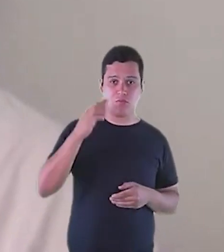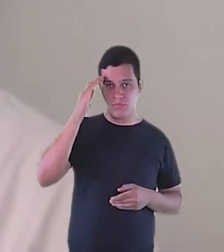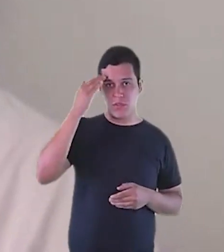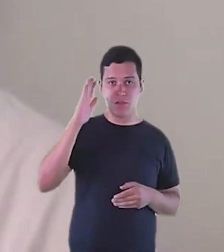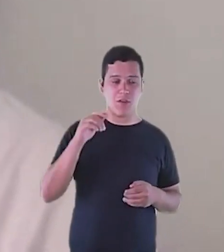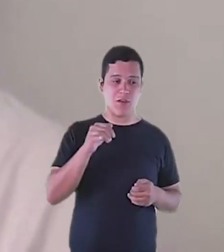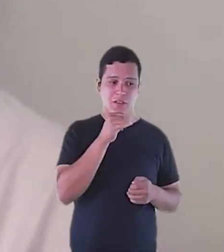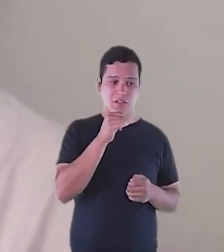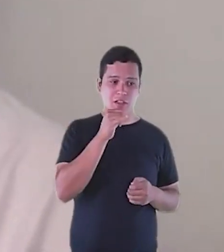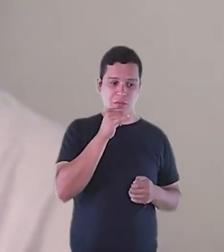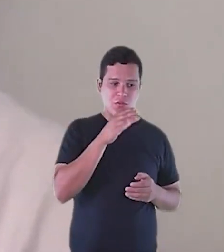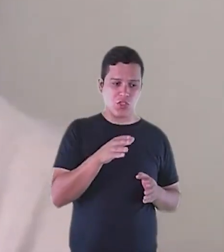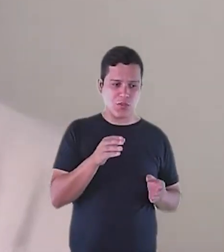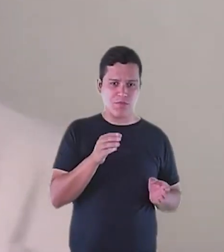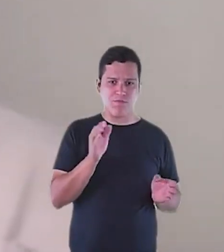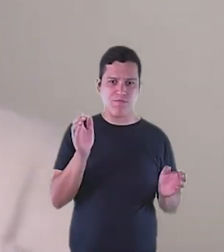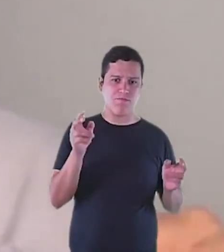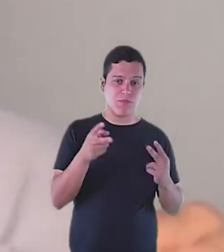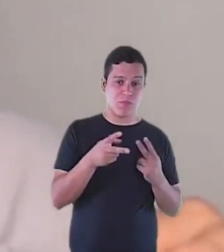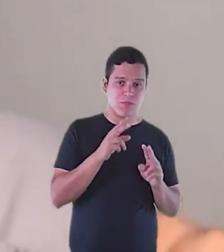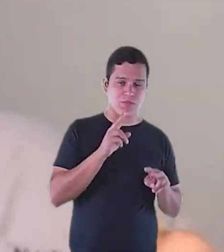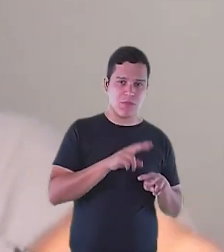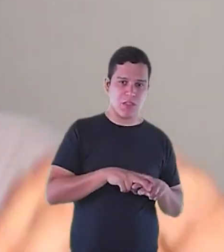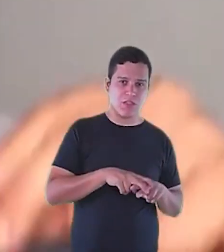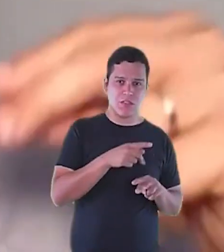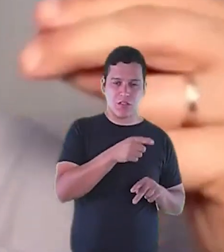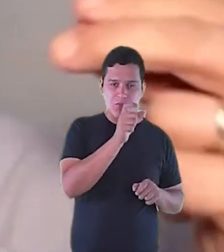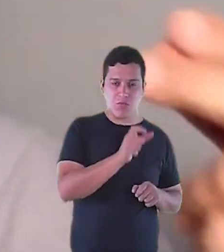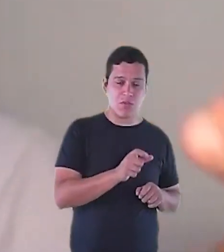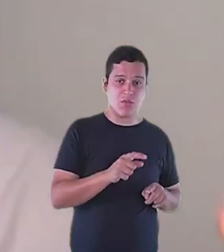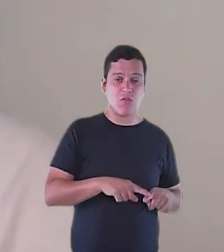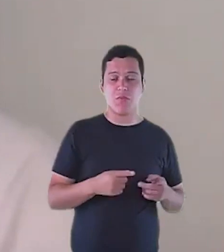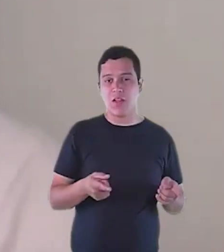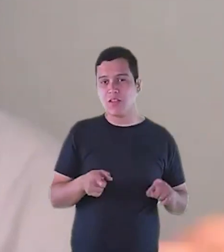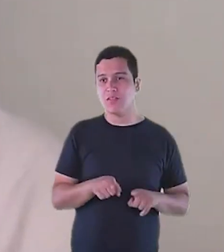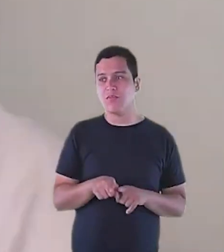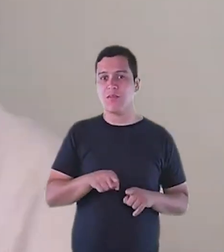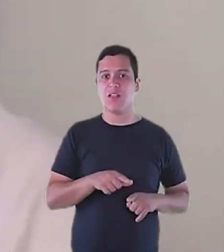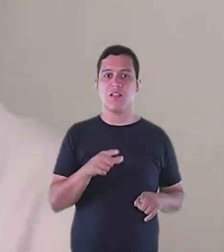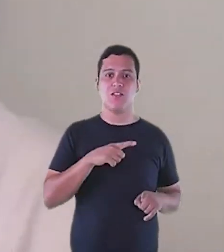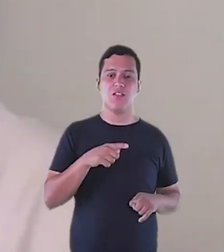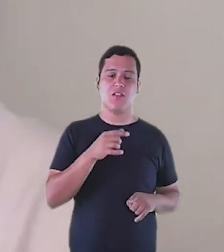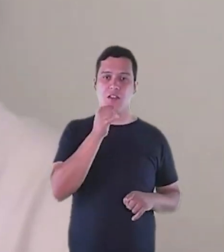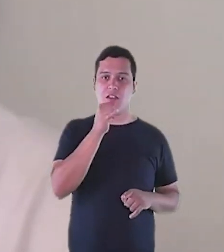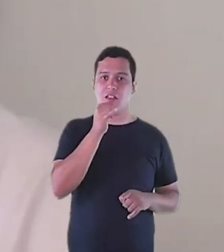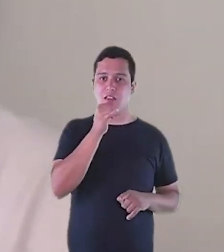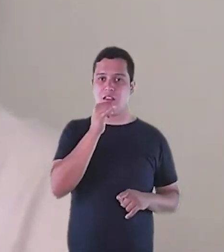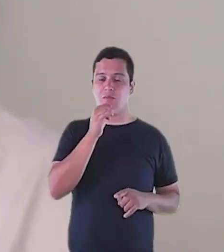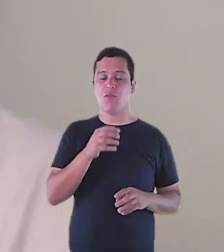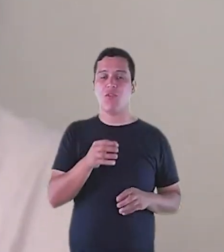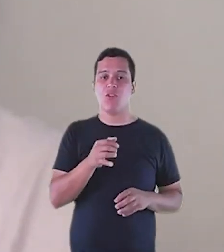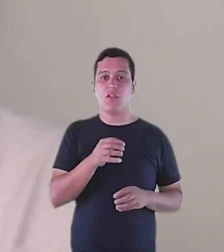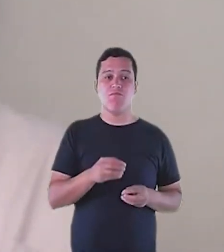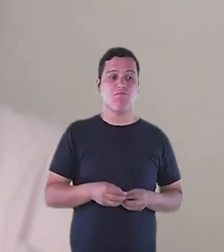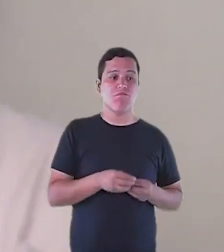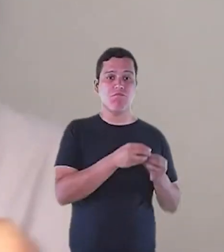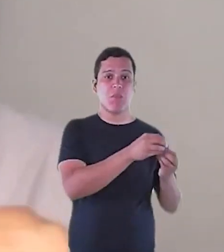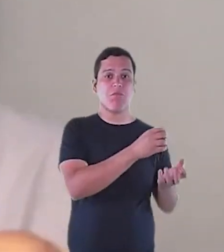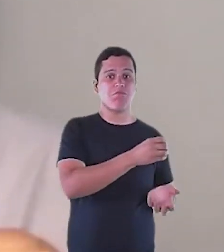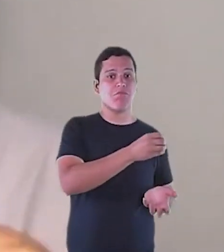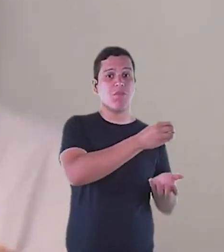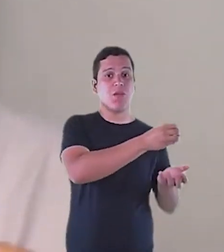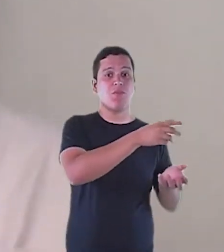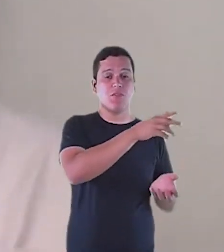contenção e de submissão do escravo, mas ele tinha também alguns mecanismos de recompensa,